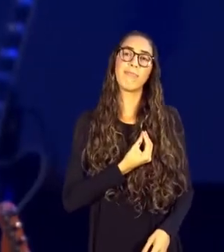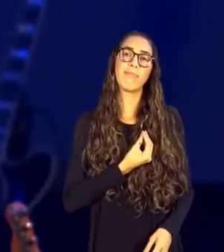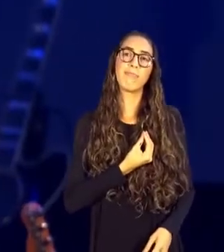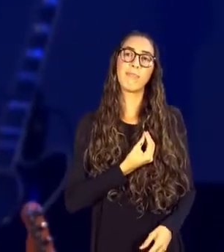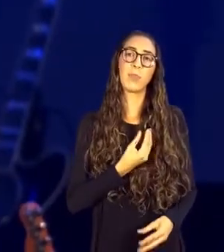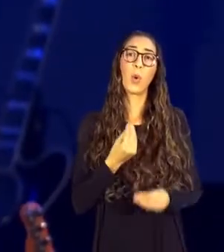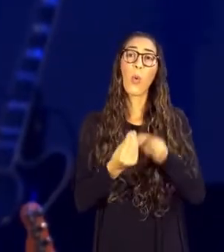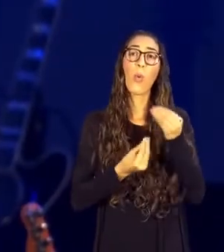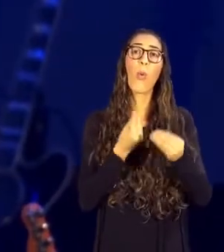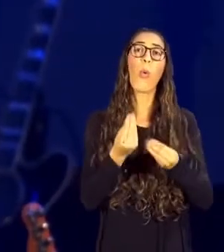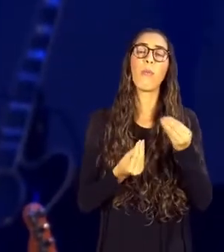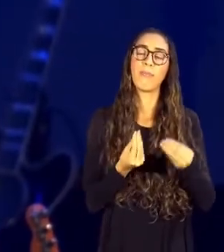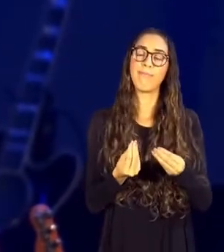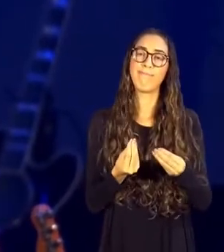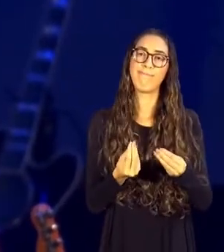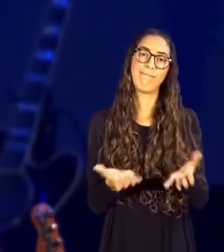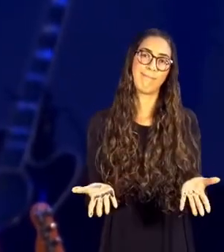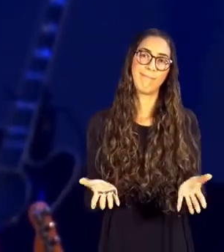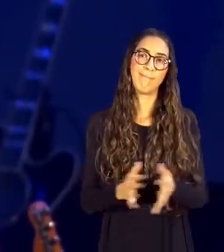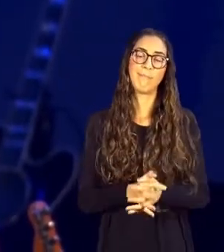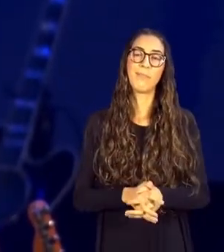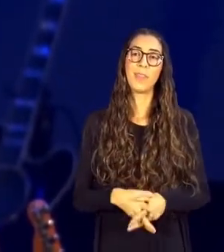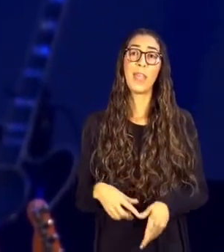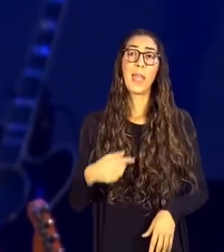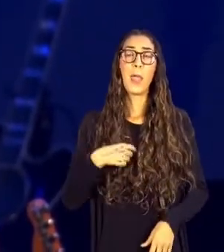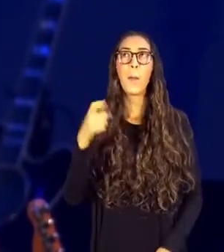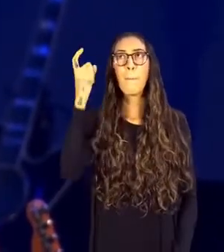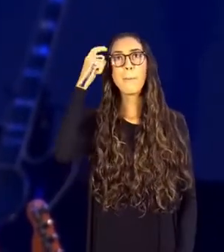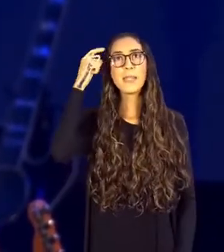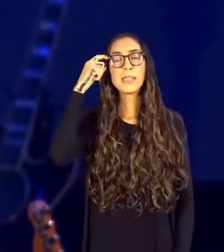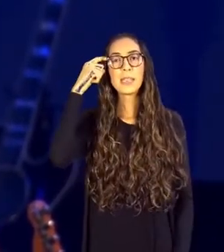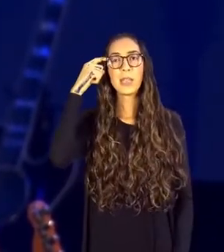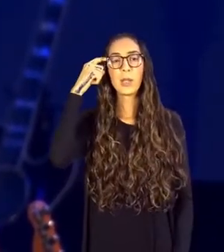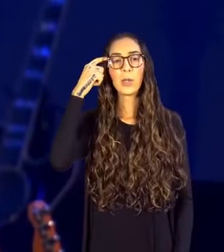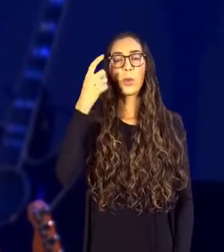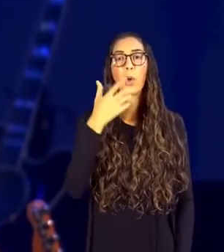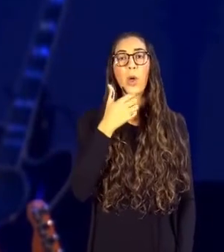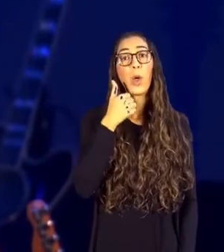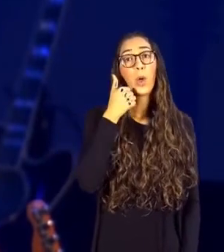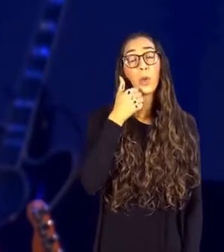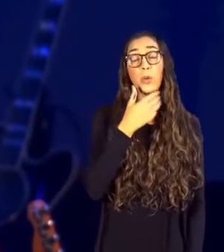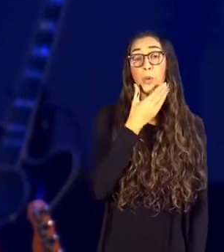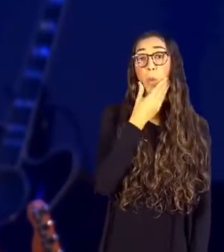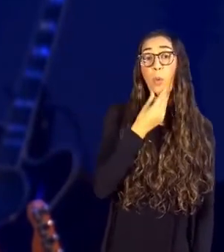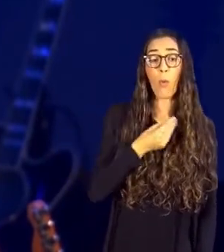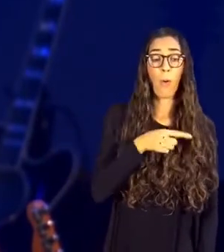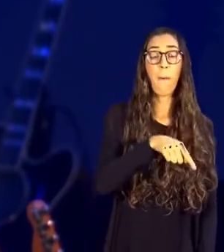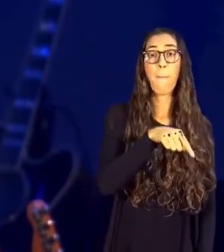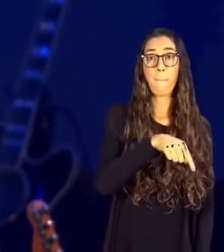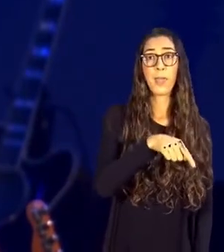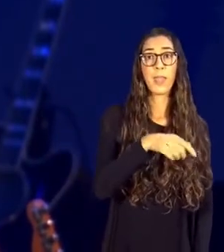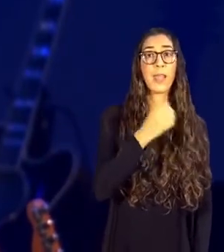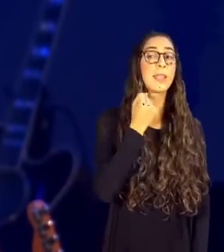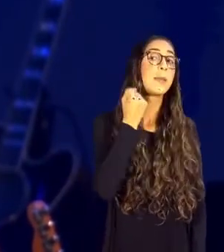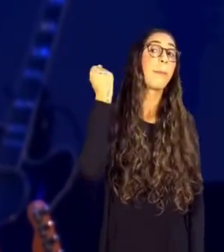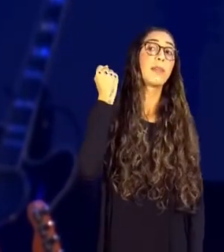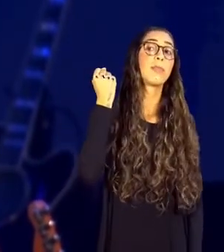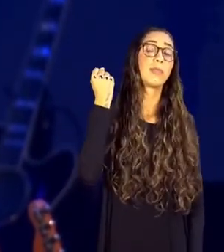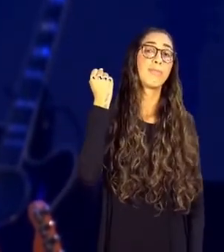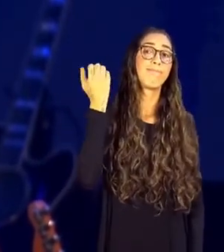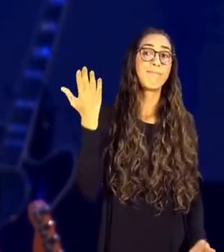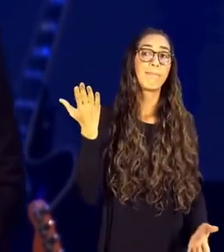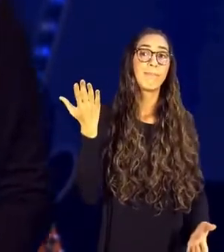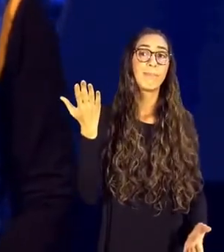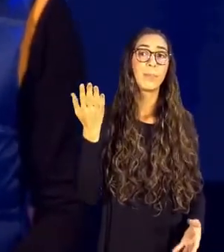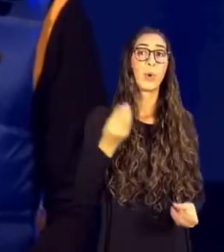imaginando essa pessoa que tirou a vida, falou, eu vou esperar minha filha e minha mulher e mandar ela para o mercado e eu vou preparar tudo aqui e eu vou tirar minha